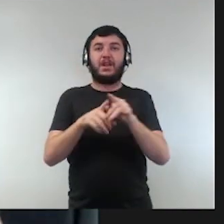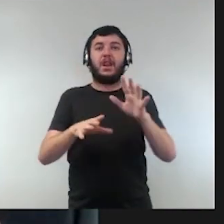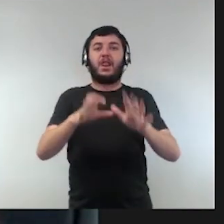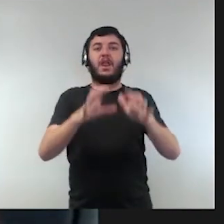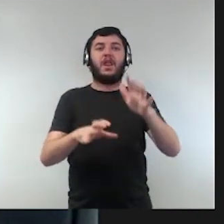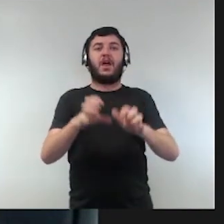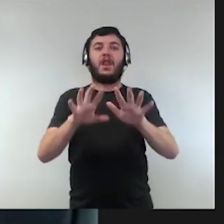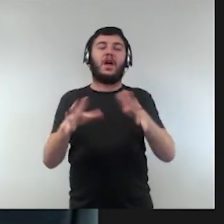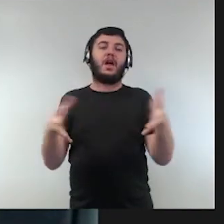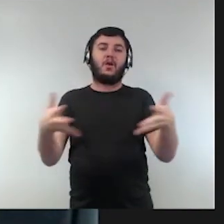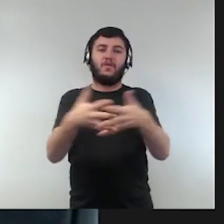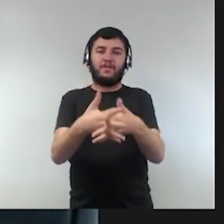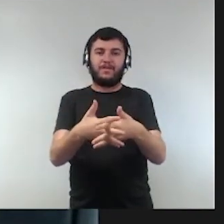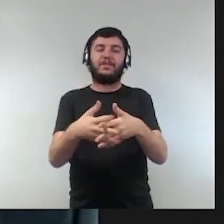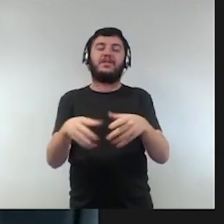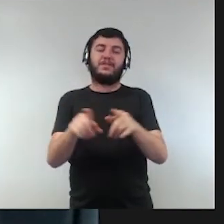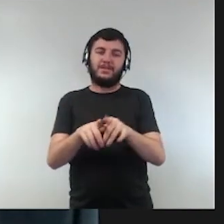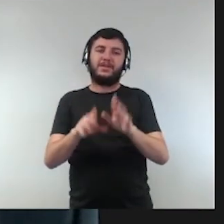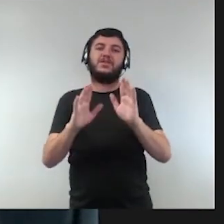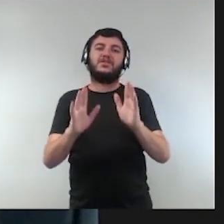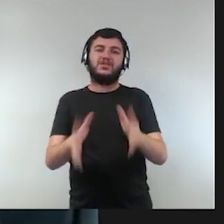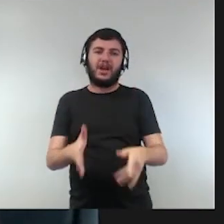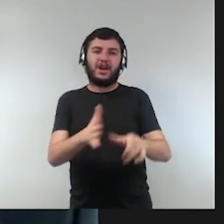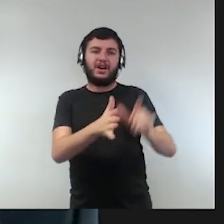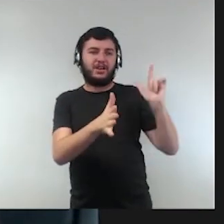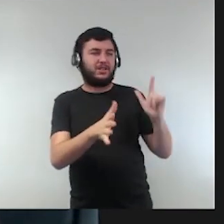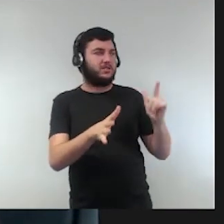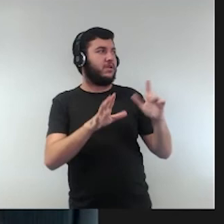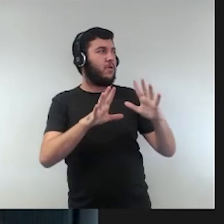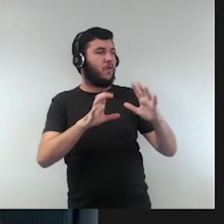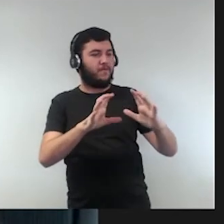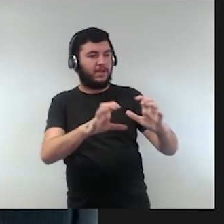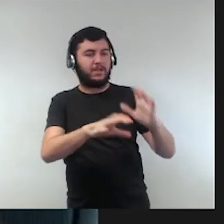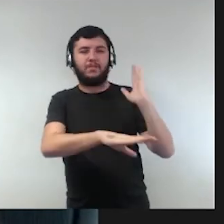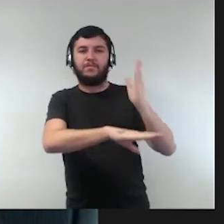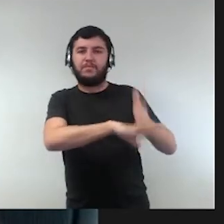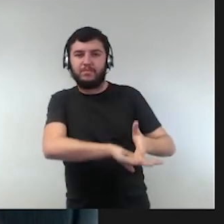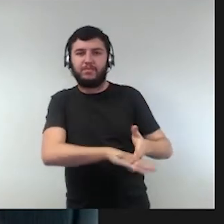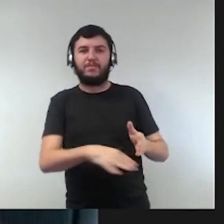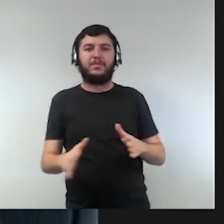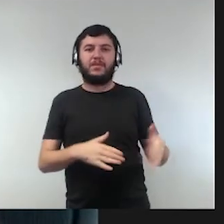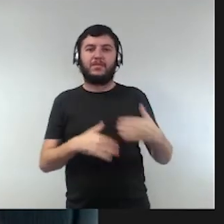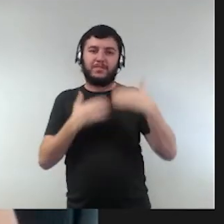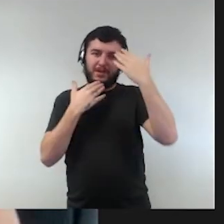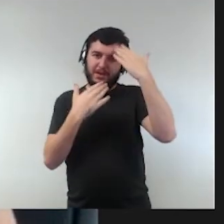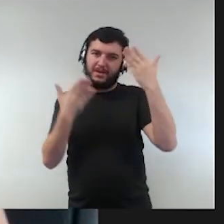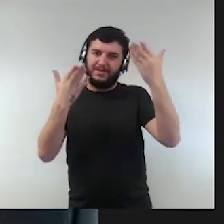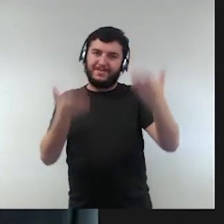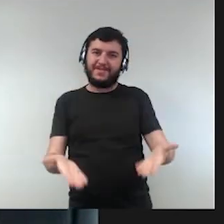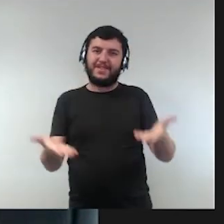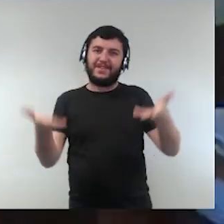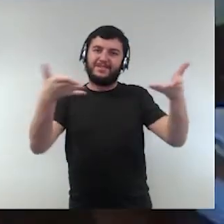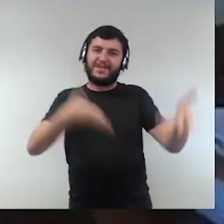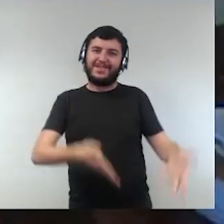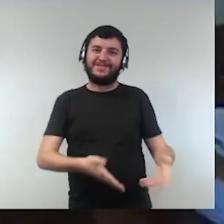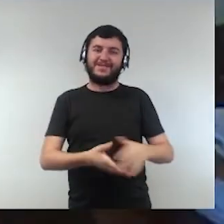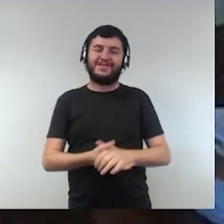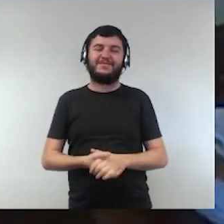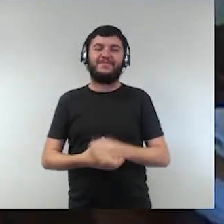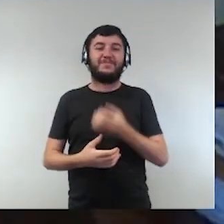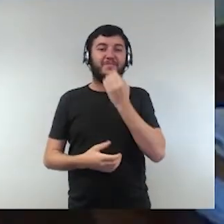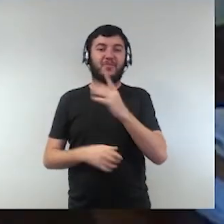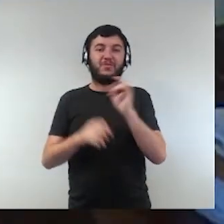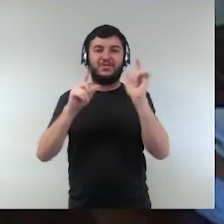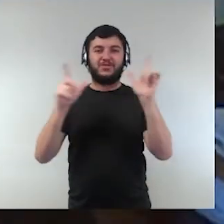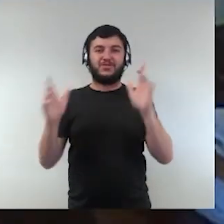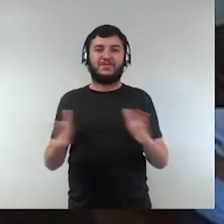do que aqueles já existentes. Então, muito obrigada pela participação. Bom dia para vocês. Obrigado, doutora